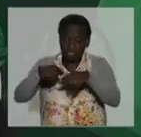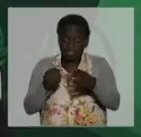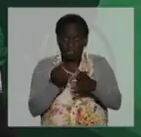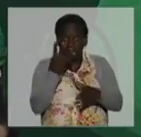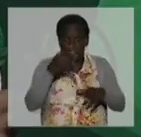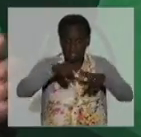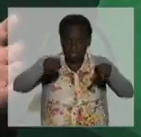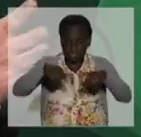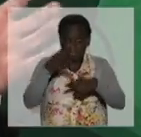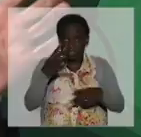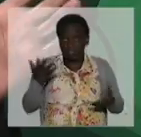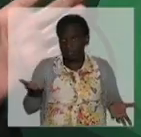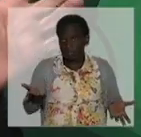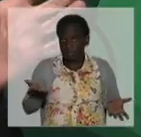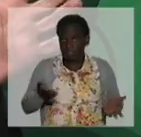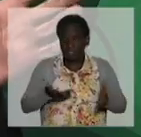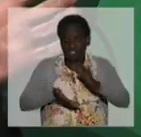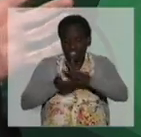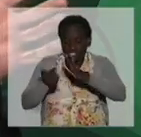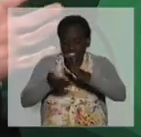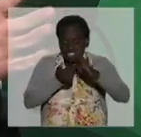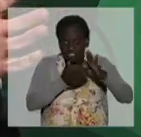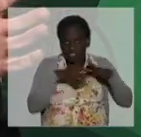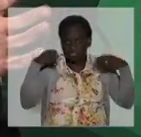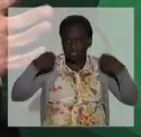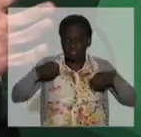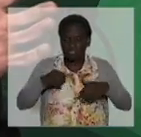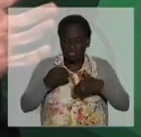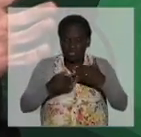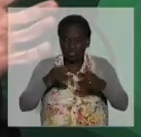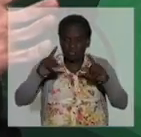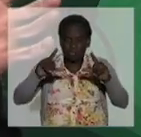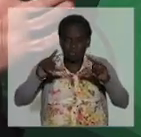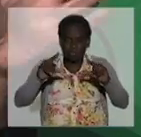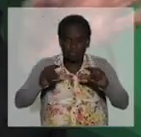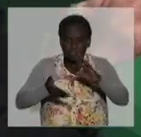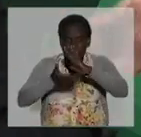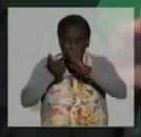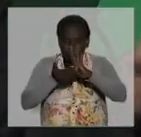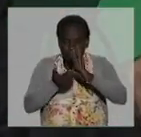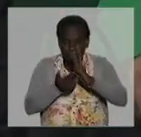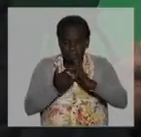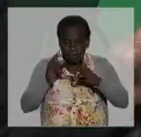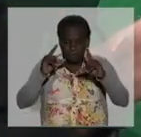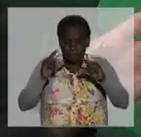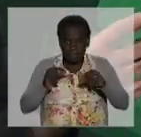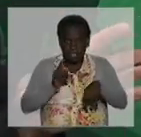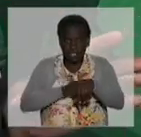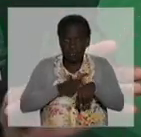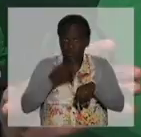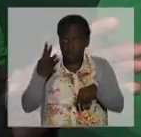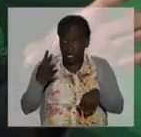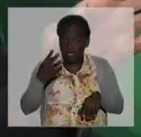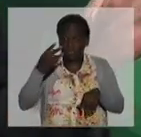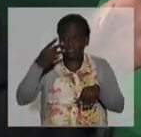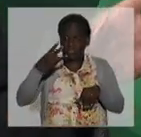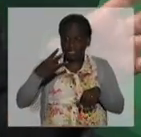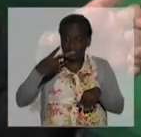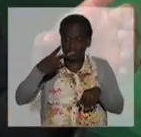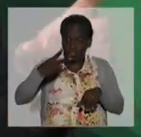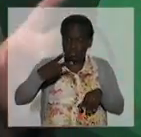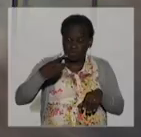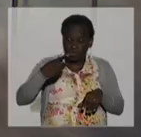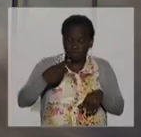aula? Então, se foi retirando a educação física de maneira gradativa, de 4 tempos passou para 3, passou para